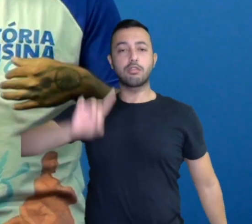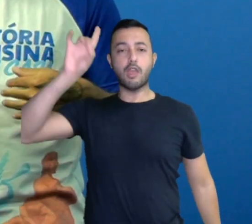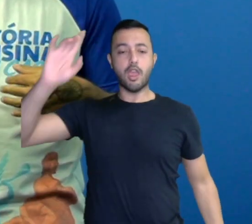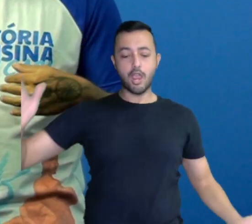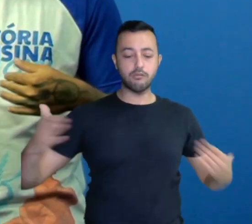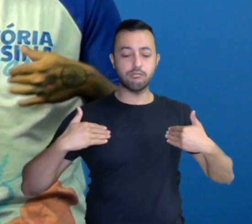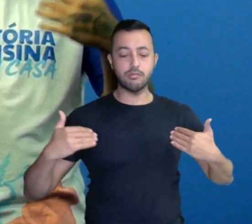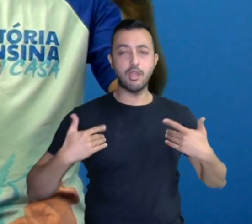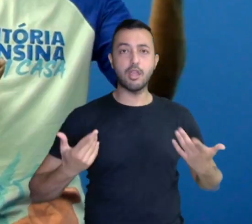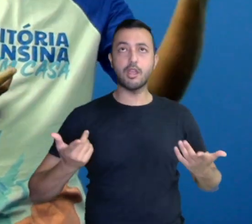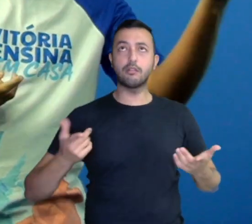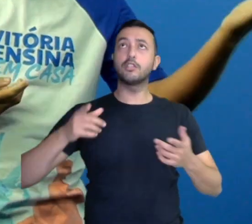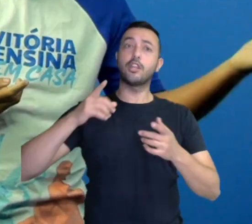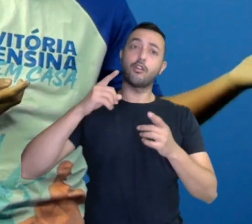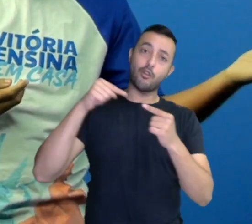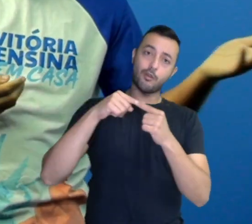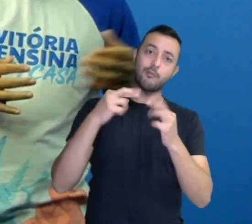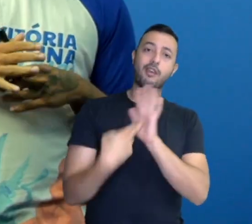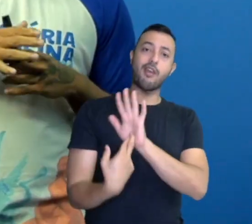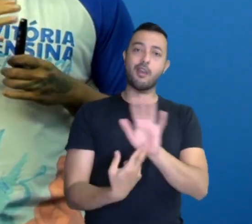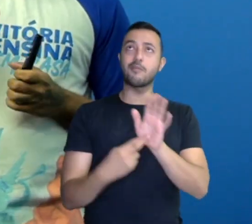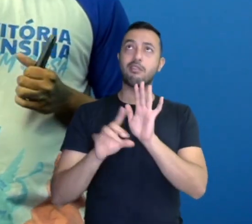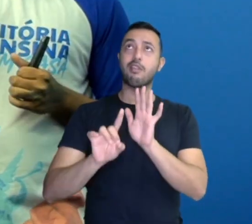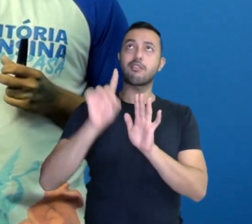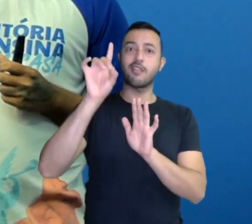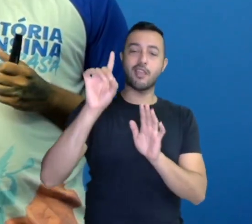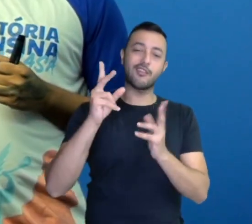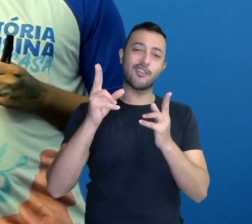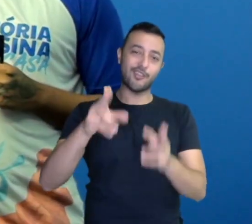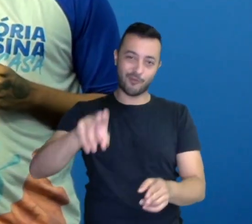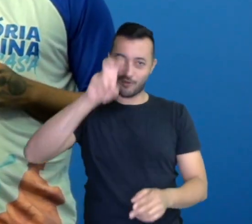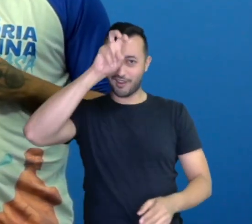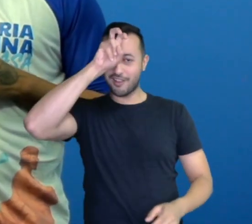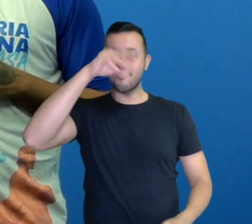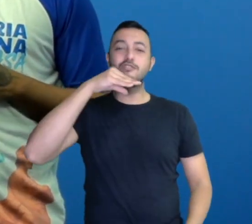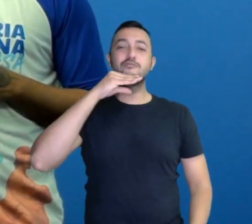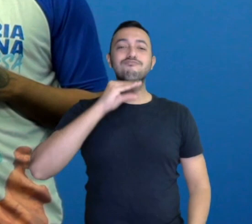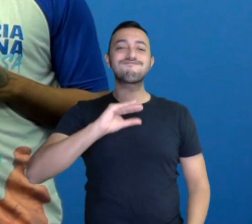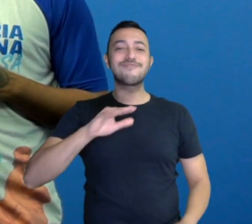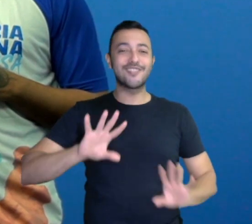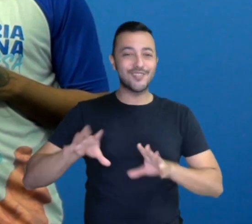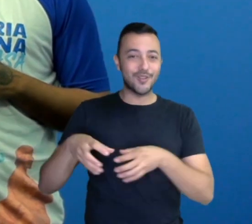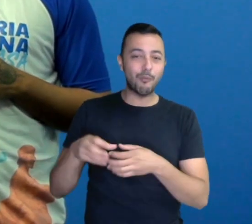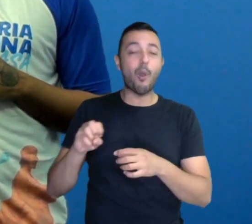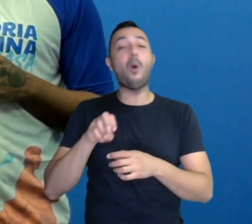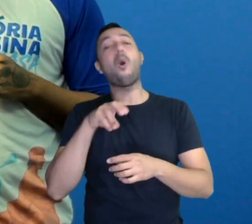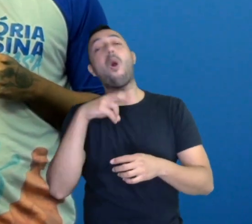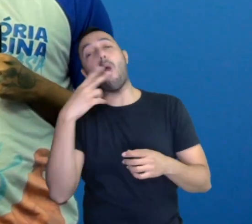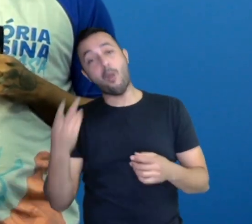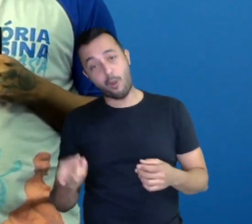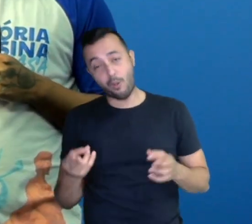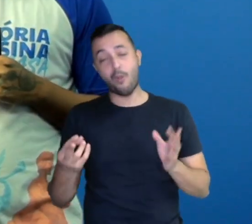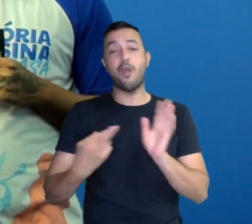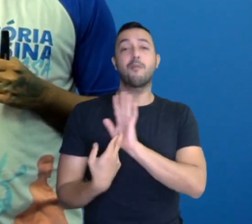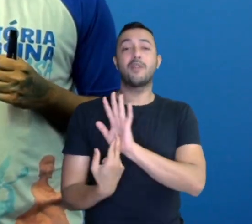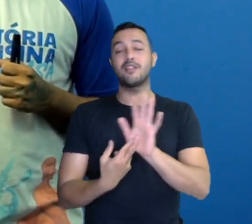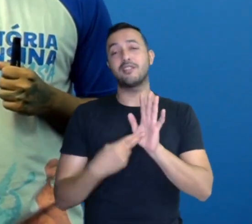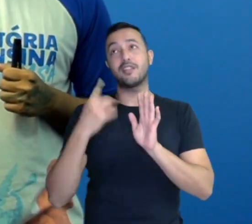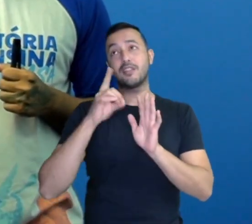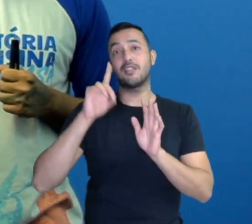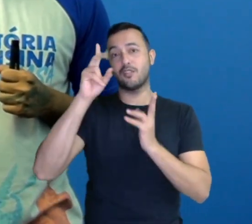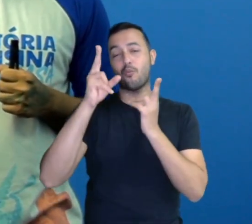ser divino na terra, como os faraós no Egito, ou eles eram representantes desses deuses, né, na terra, como